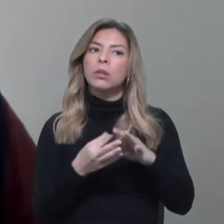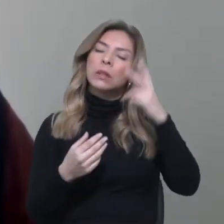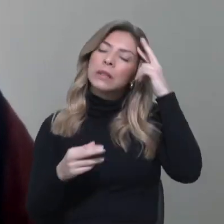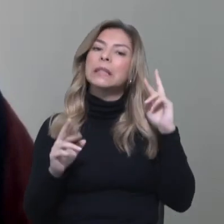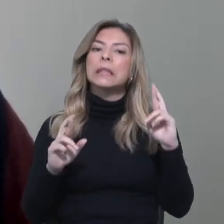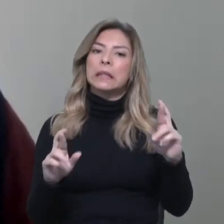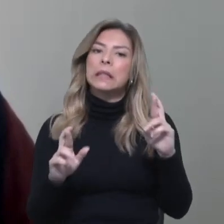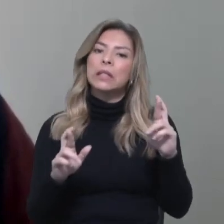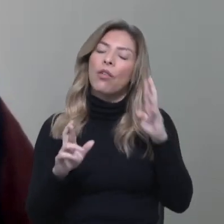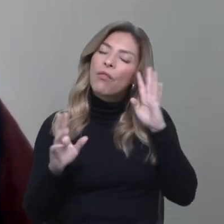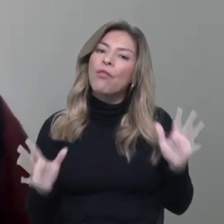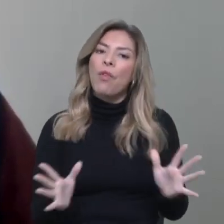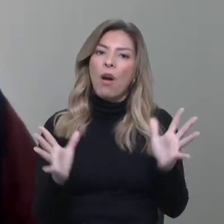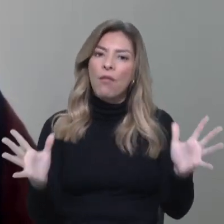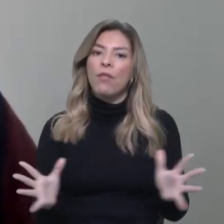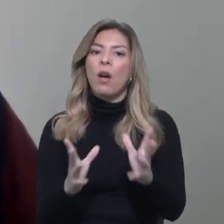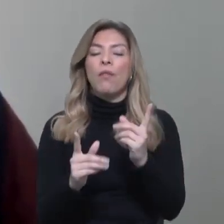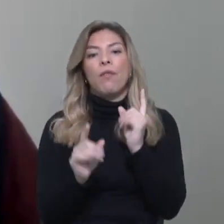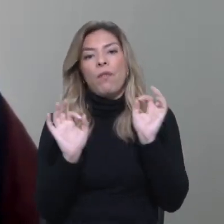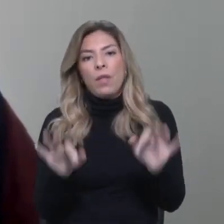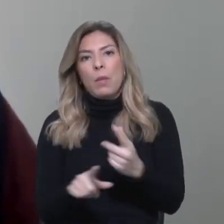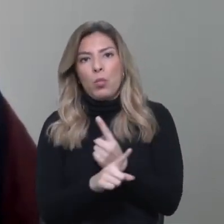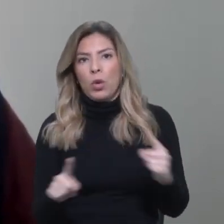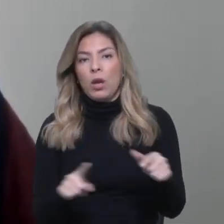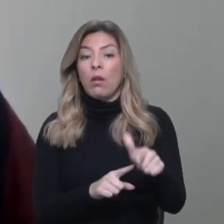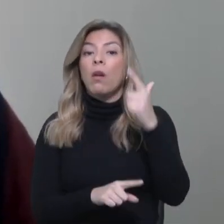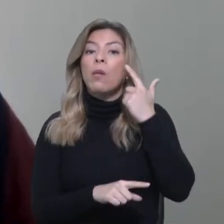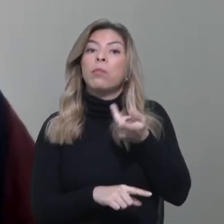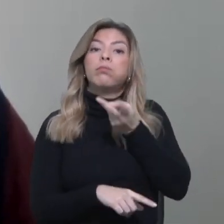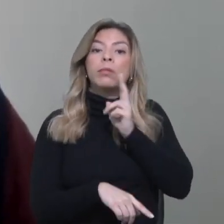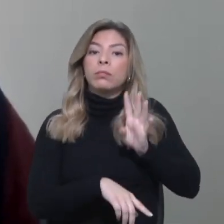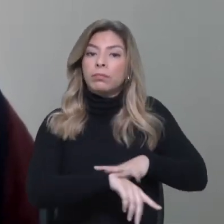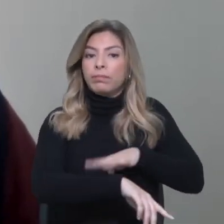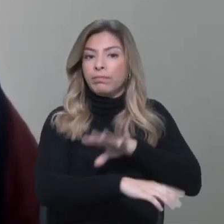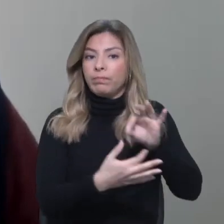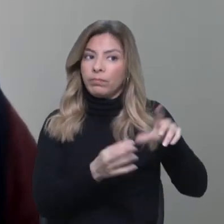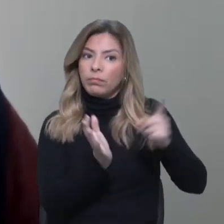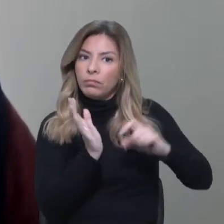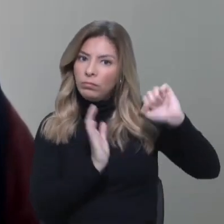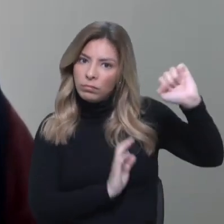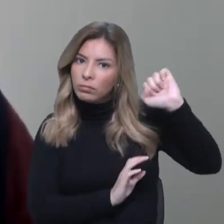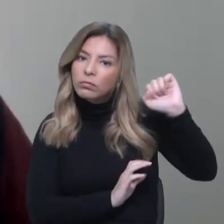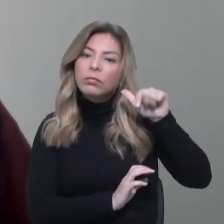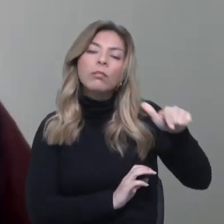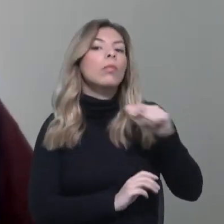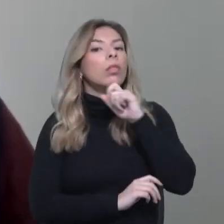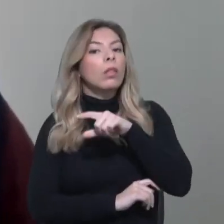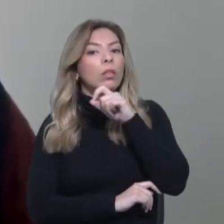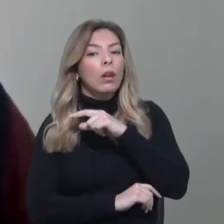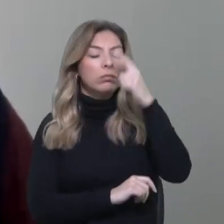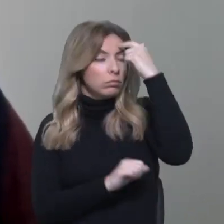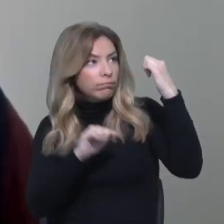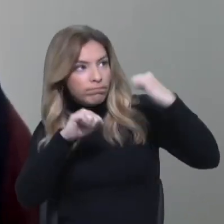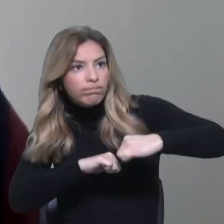apesar daquilo que se tem ouvido nos últimos tempos, nomeadamente em relação à nova administração norte-americana, que seja possível encontrar algum entendimento que pelo